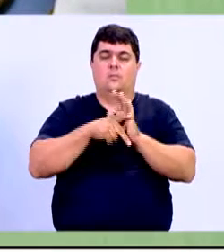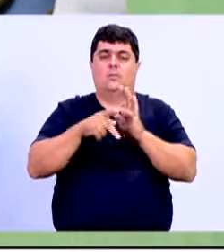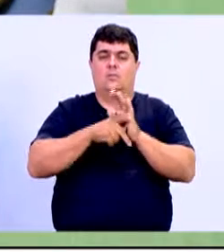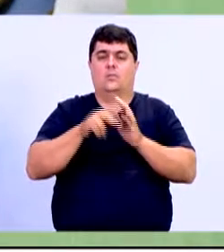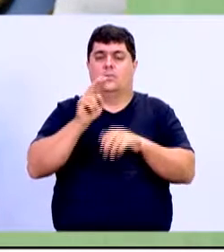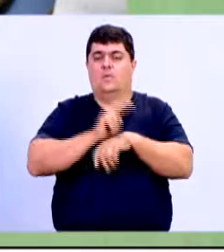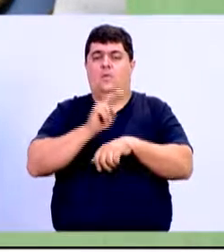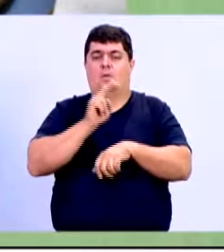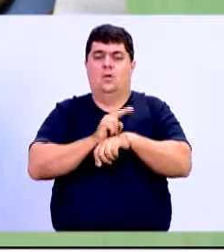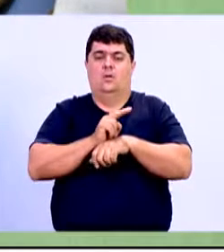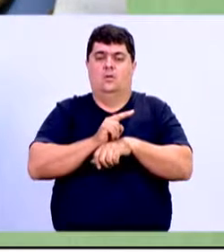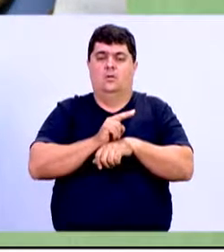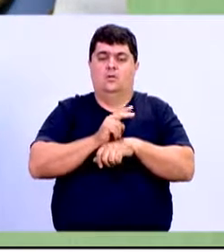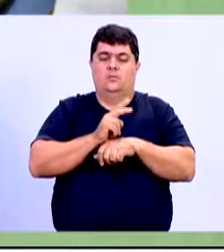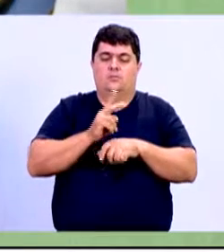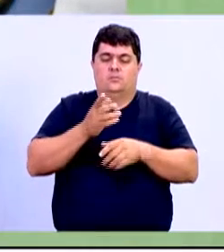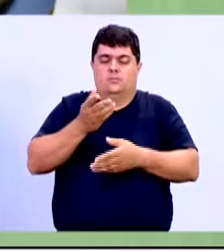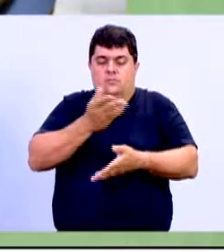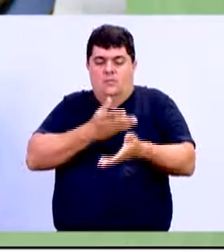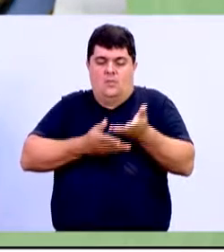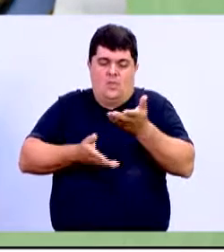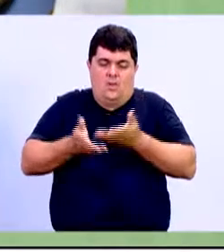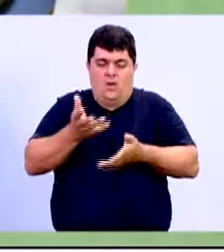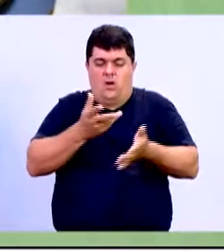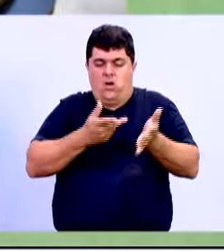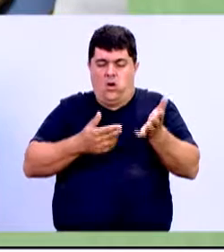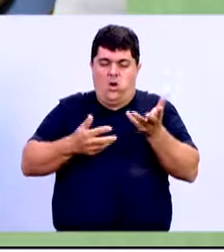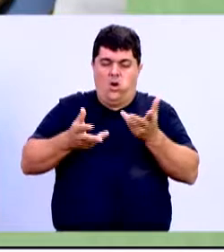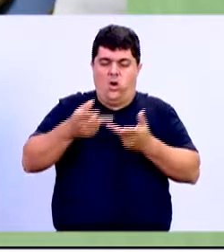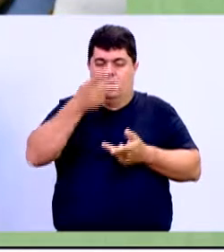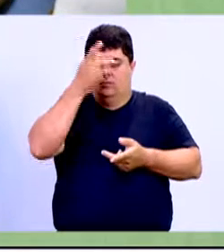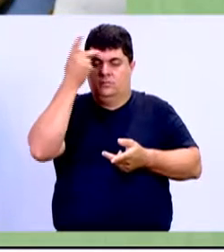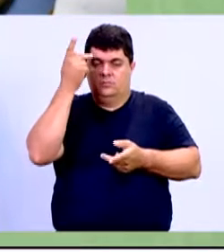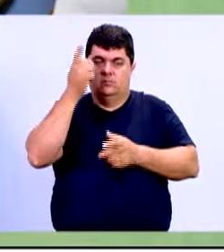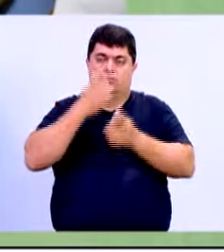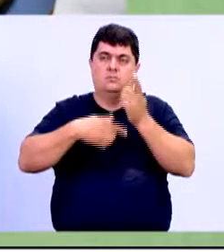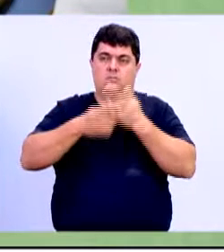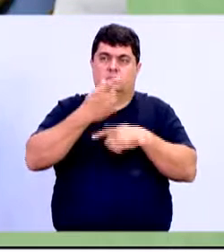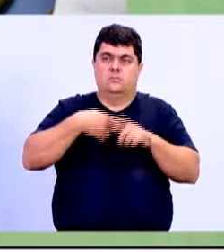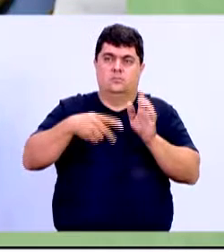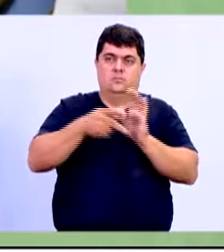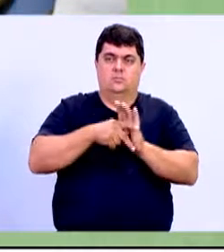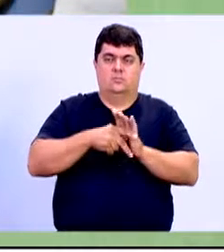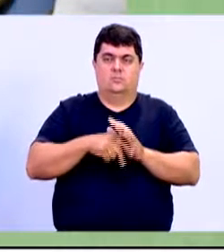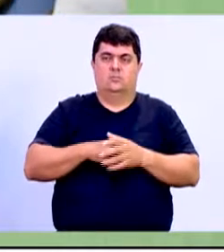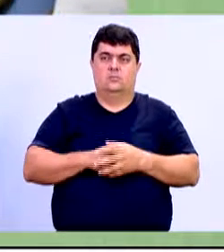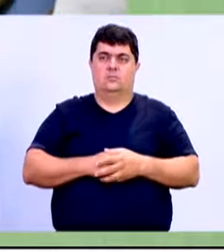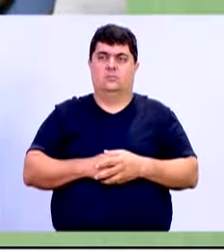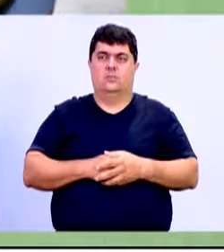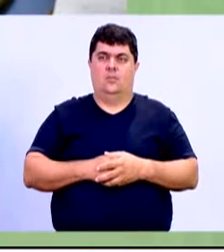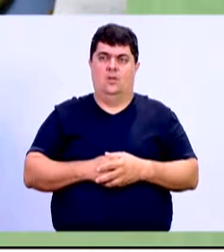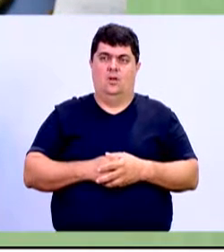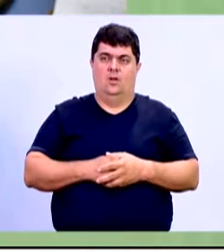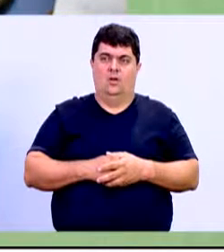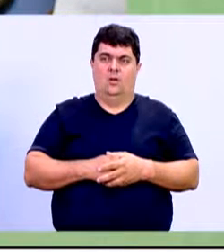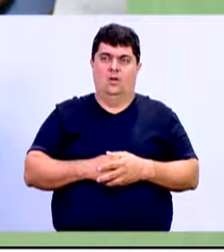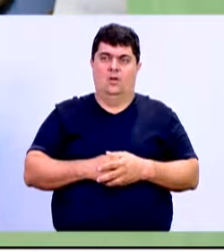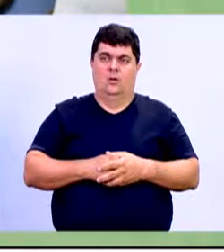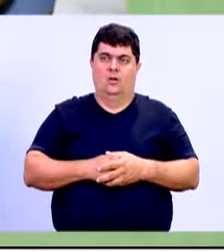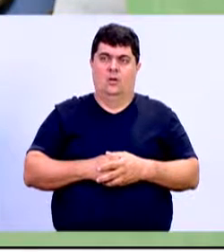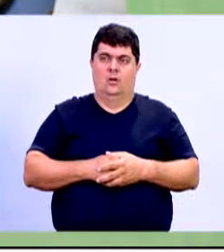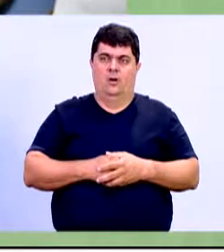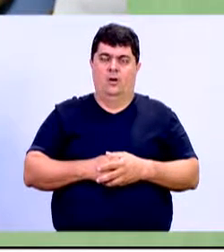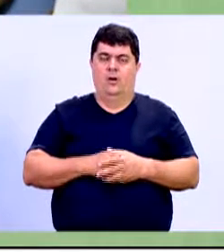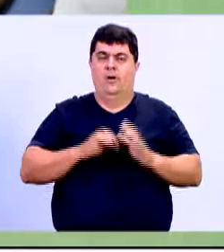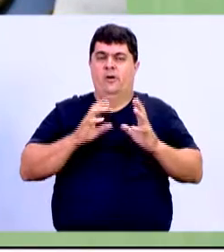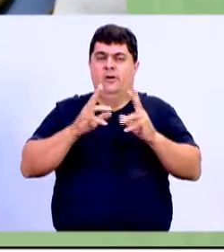fazer o meio de campo entre o usuário, o gestor do sistema. Tá? Hoje no tribunal todos